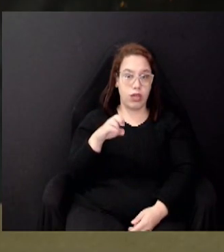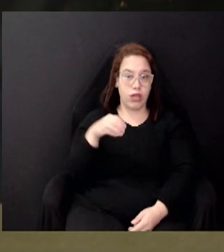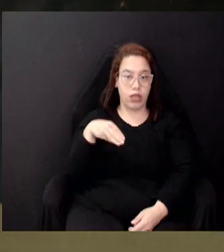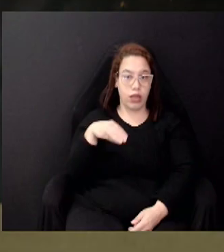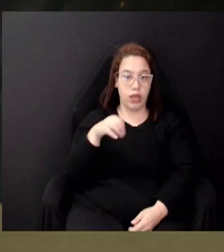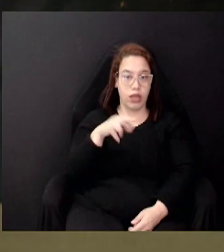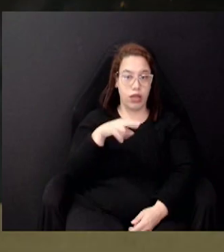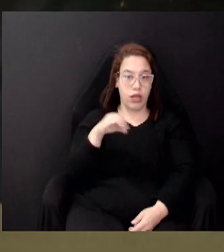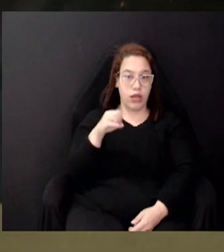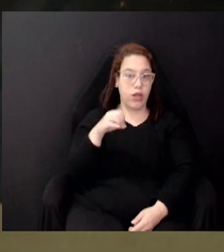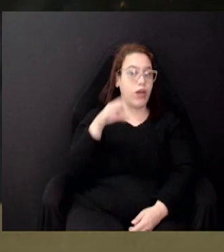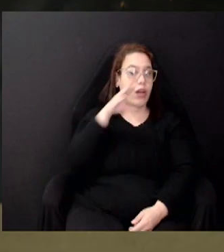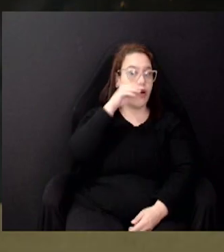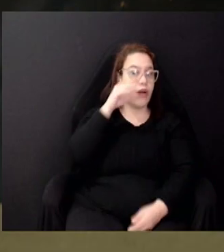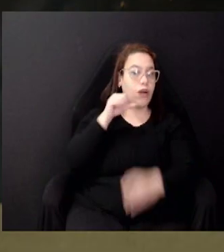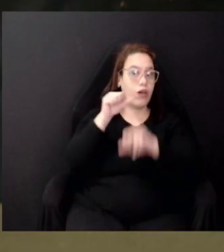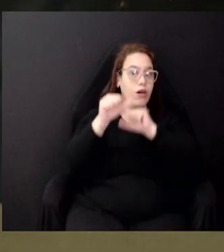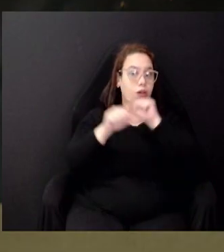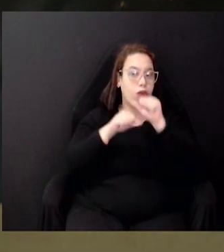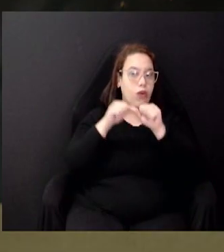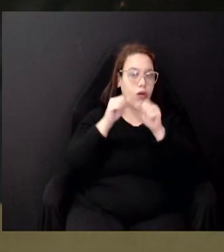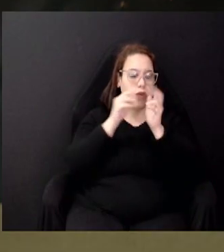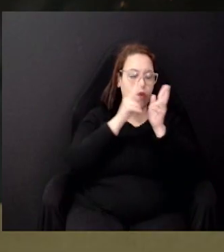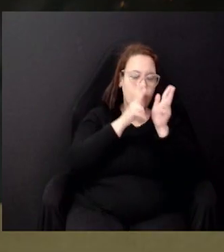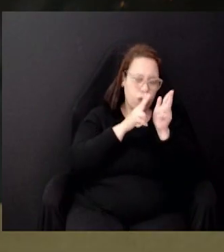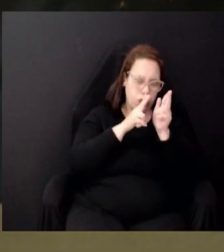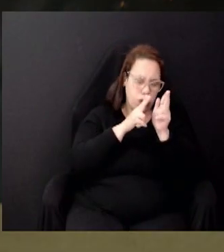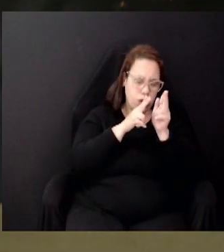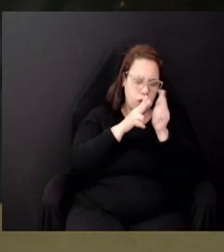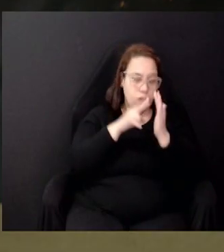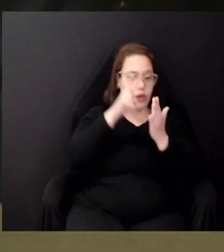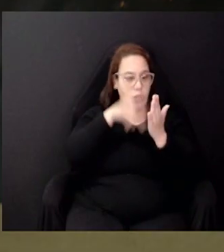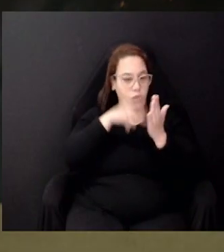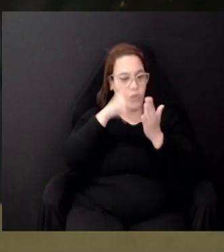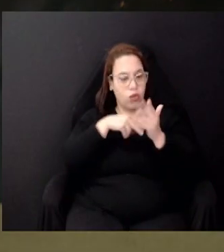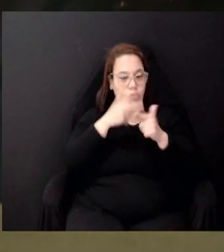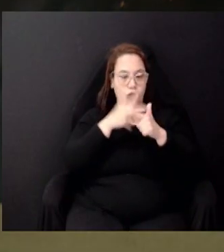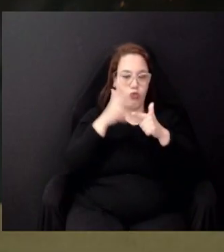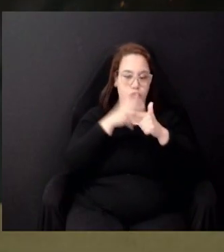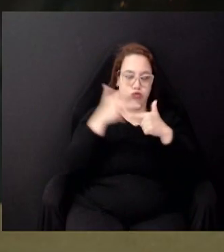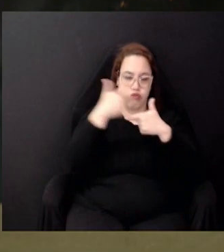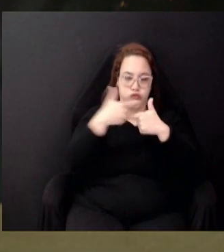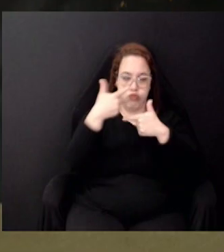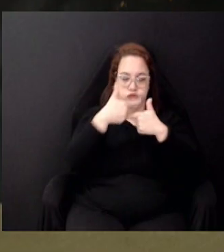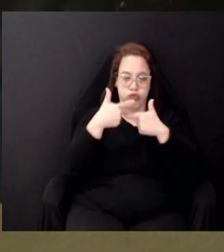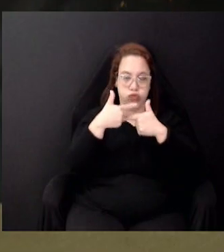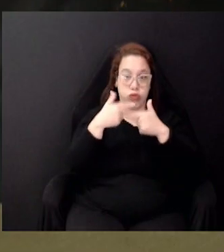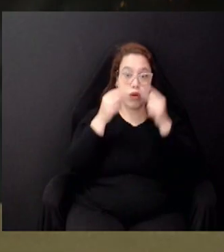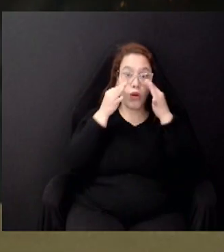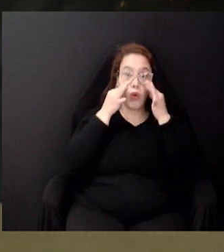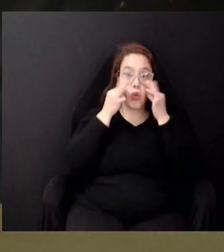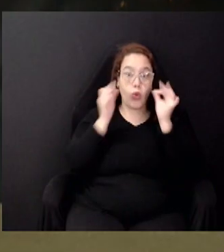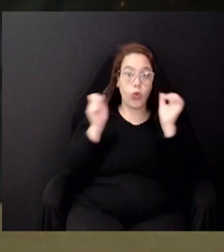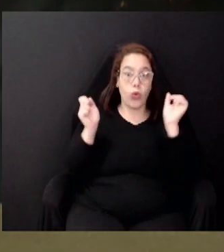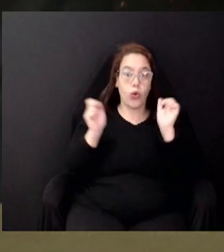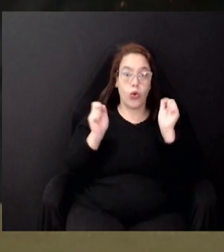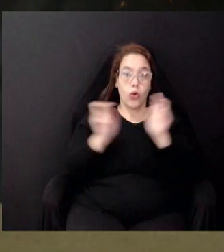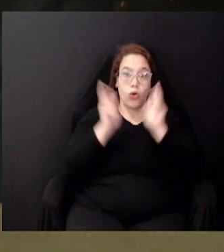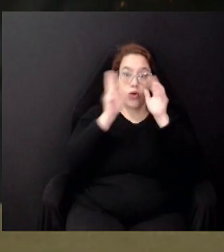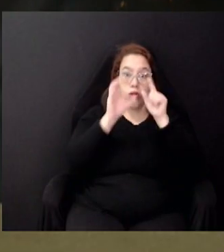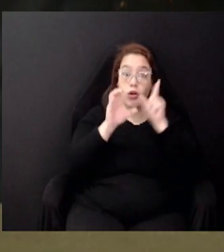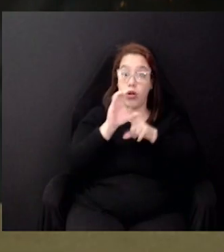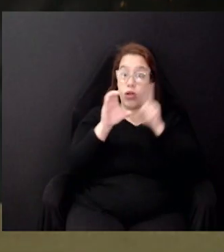Adolescentes trocam sono por maratonar vídeos. Que sinais de alerta indicam dependência digital que